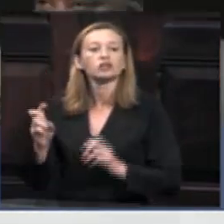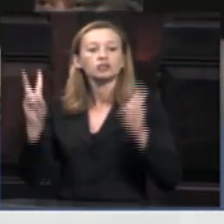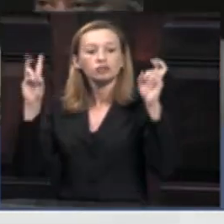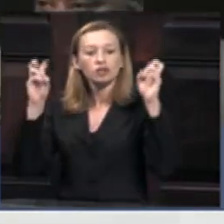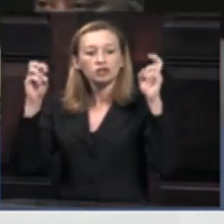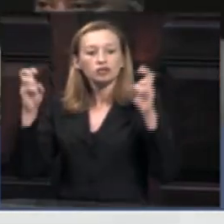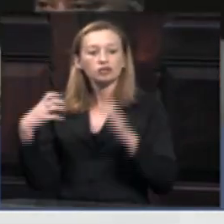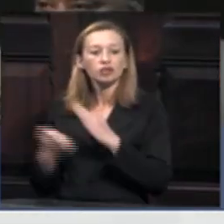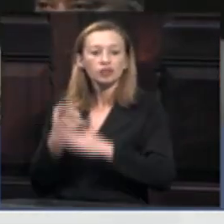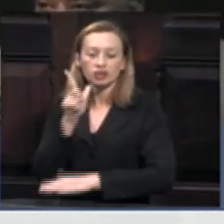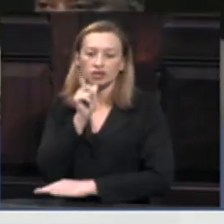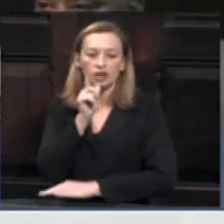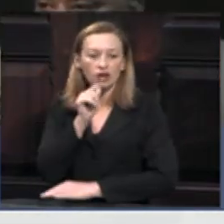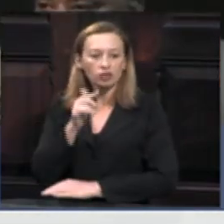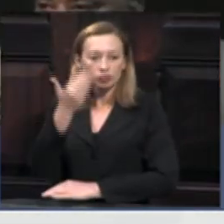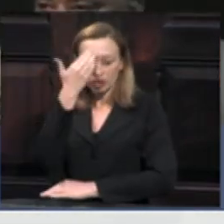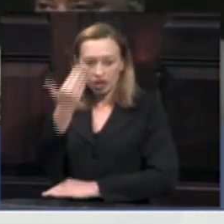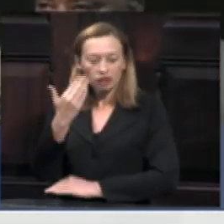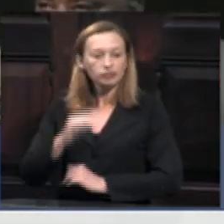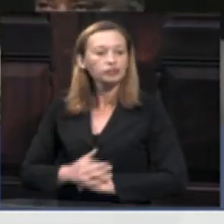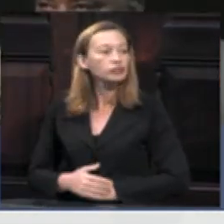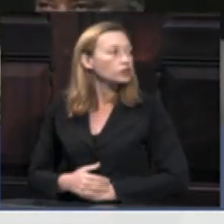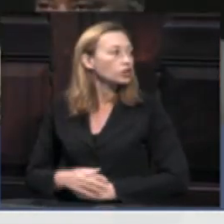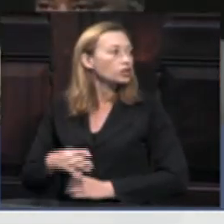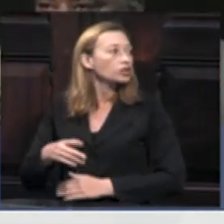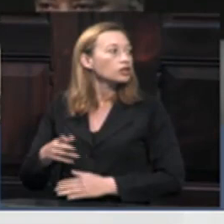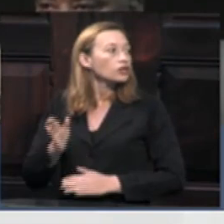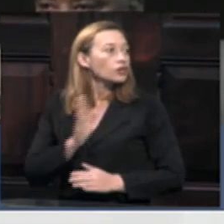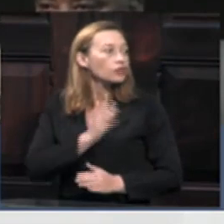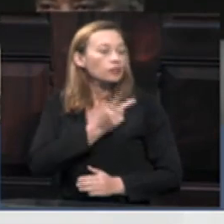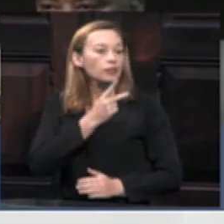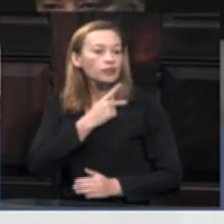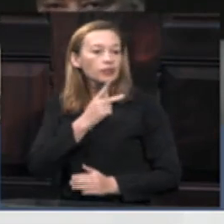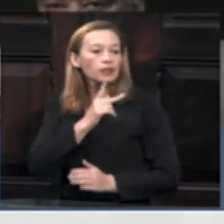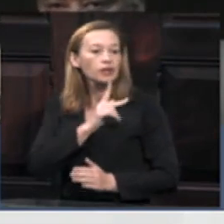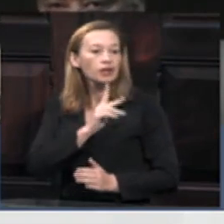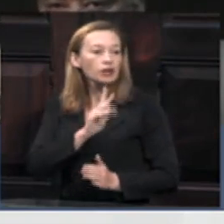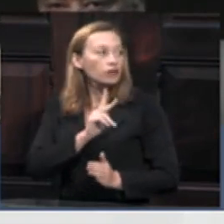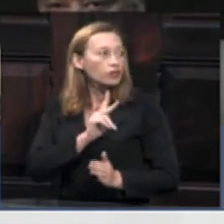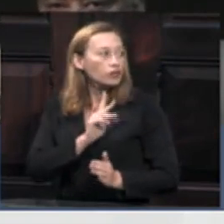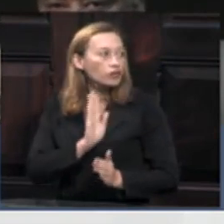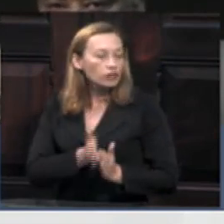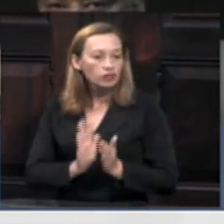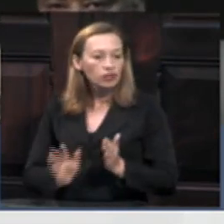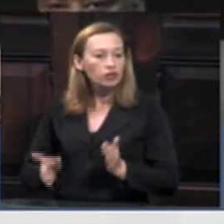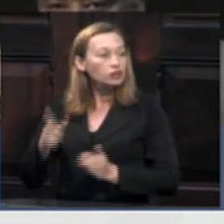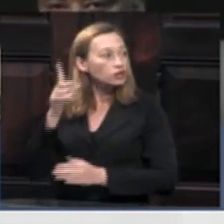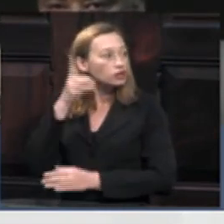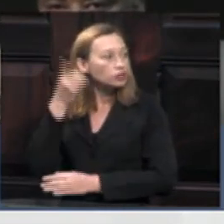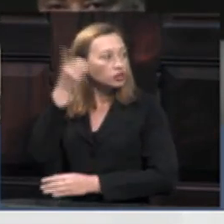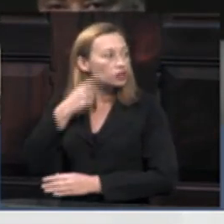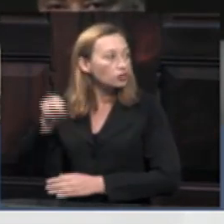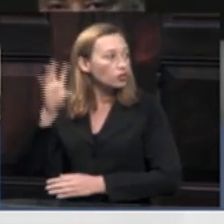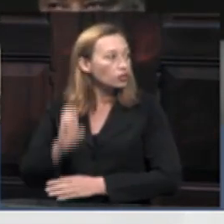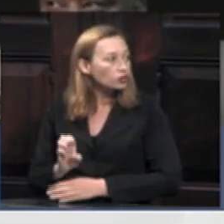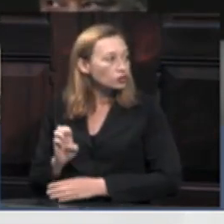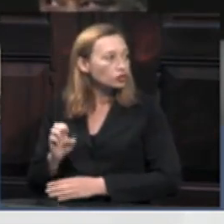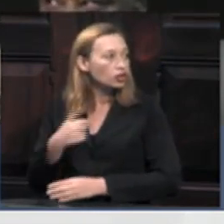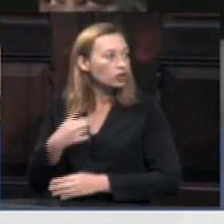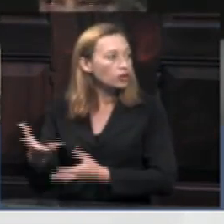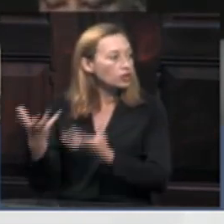obrigado. Respondendo à questão de ordem do deputado Conte, eu recebi aqui, se não me engano, do ERJ, é isso? As do